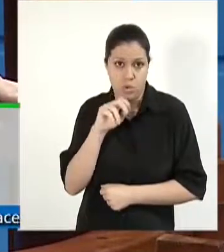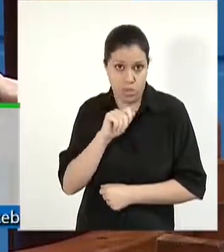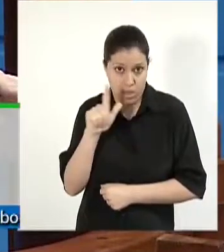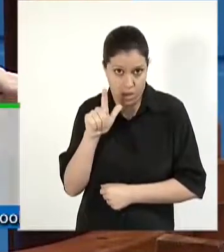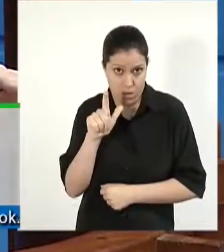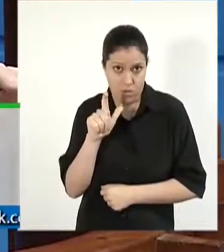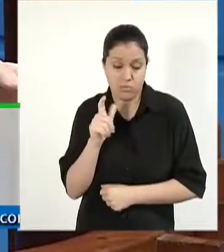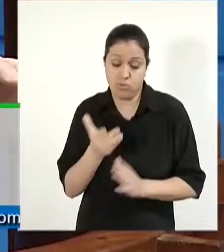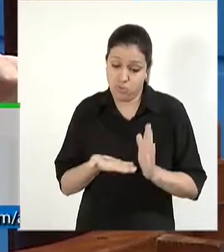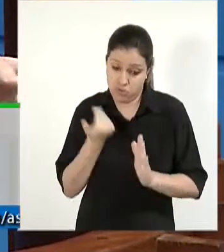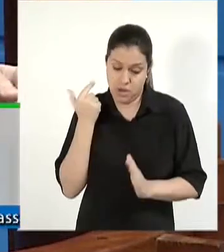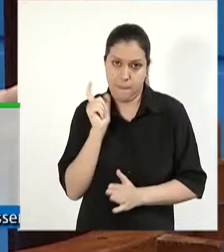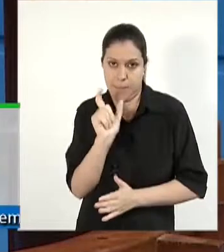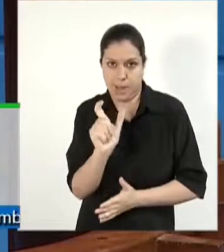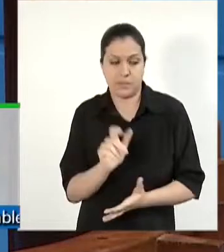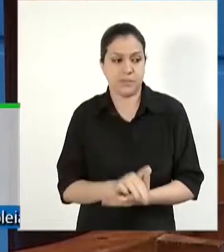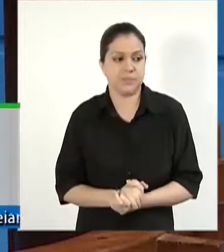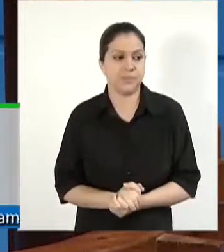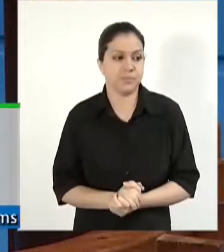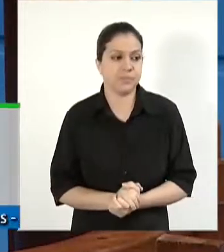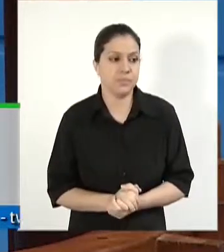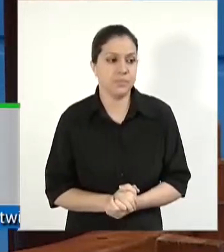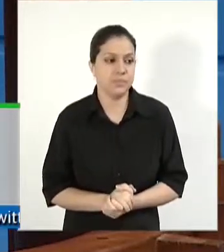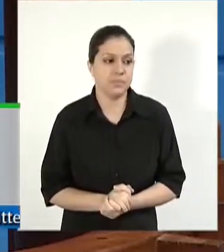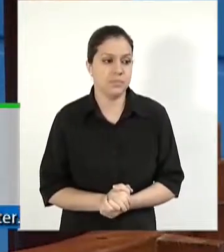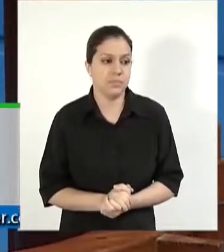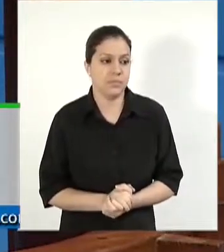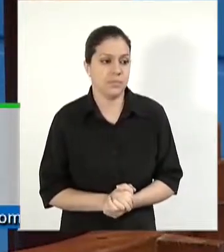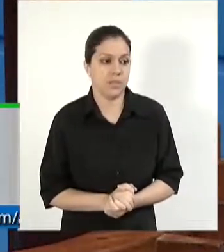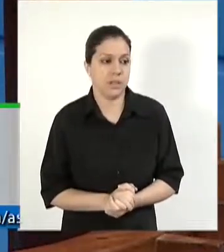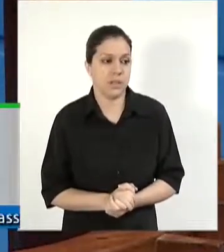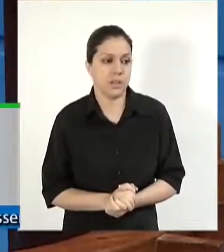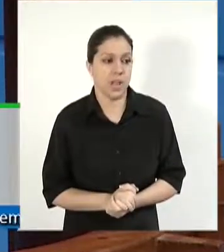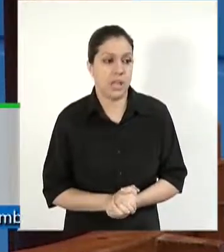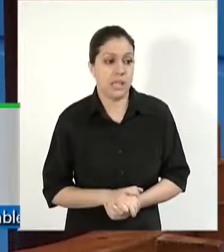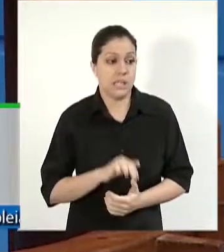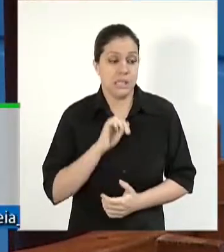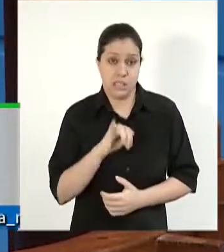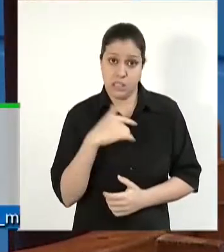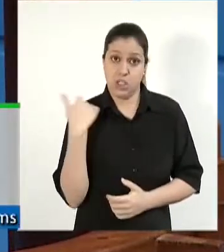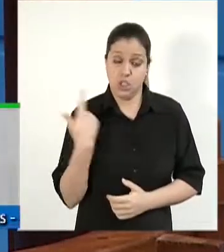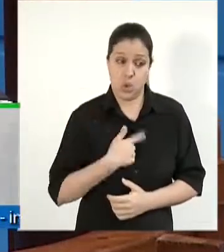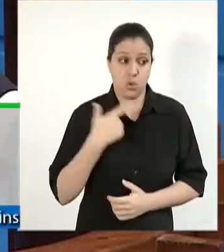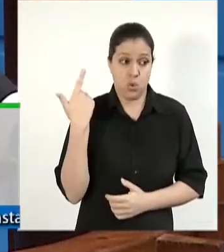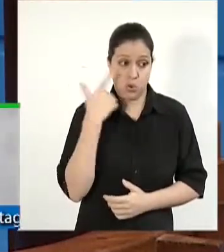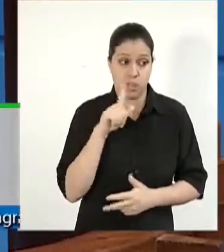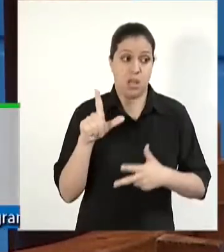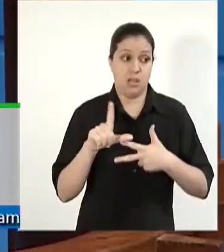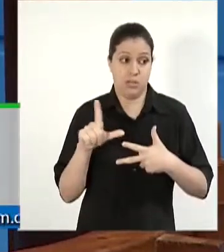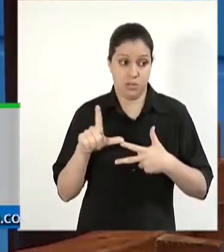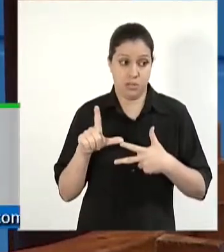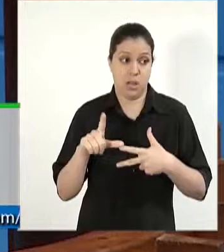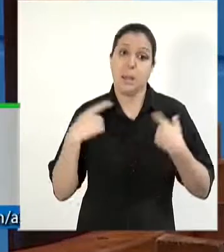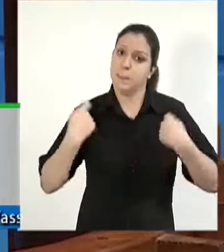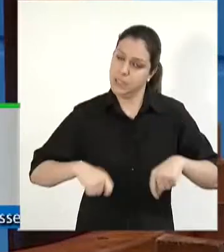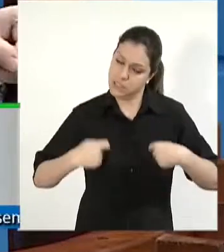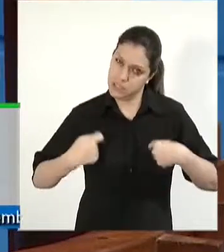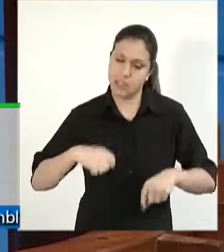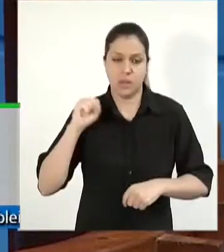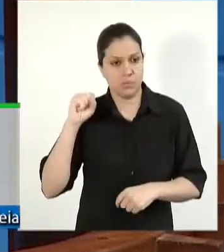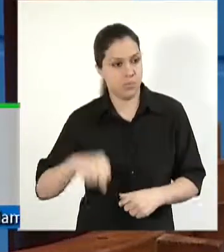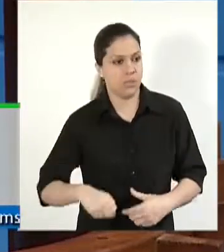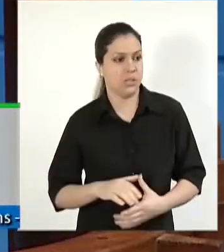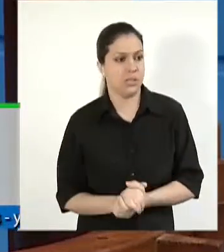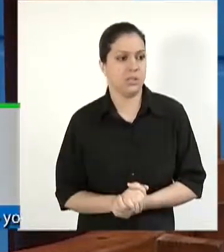Constituição. Não havendo espaço para nós legislarmos, temos que legislar, temos que